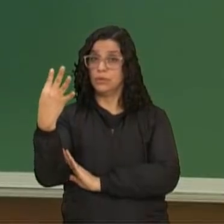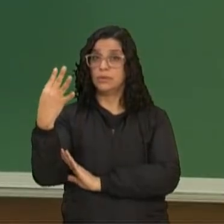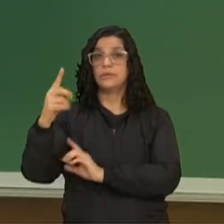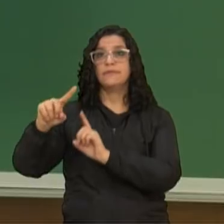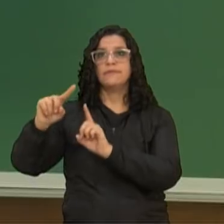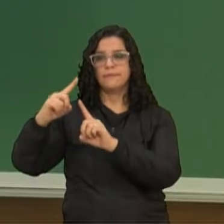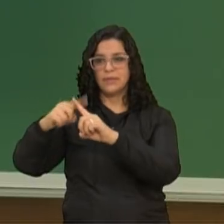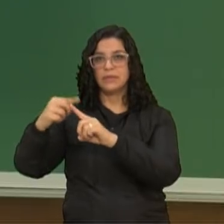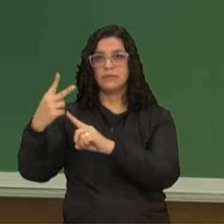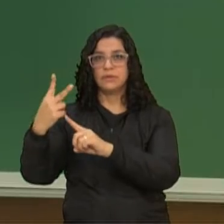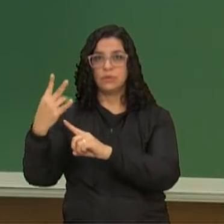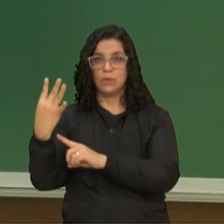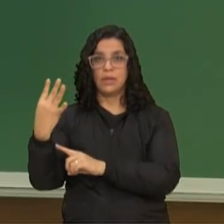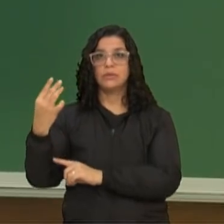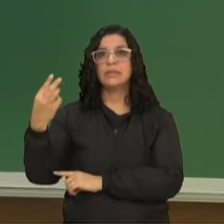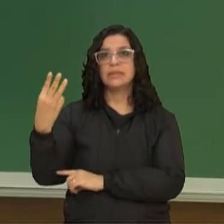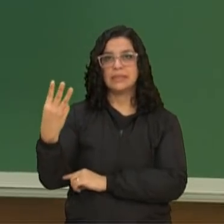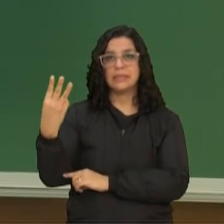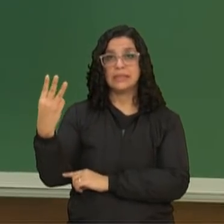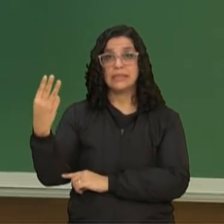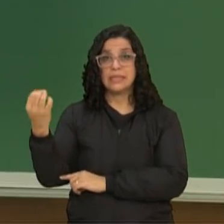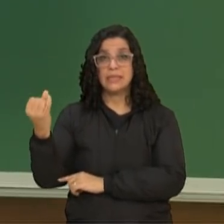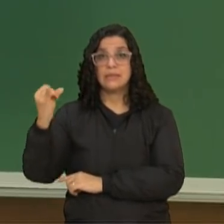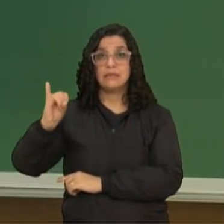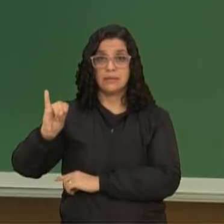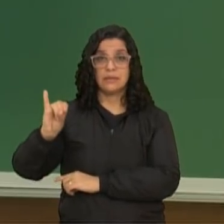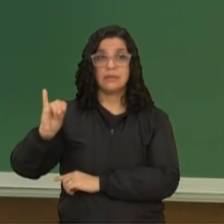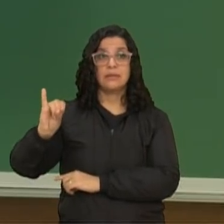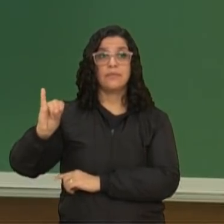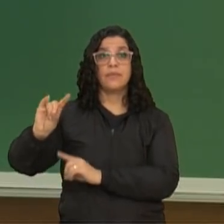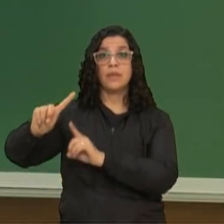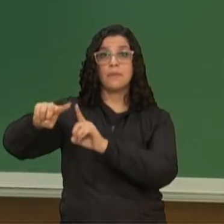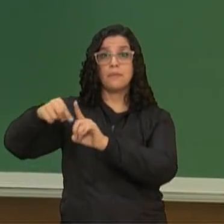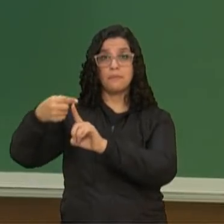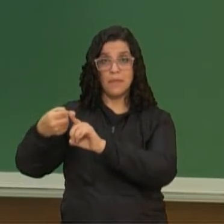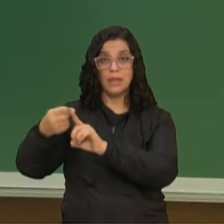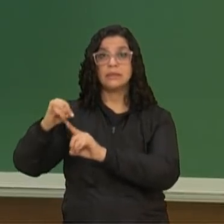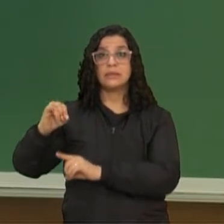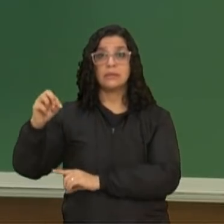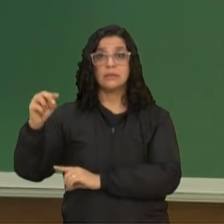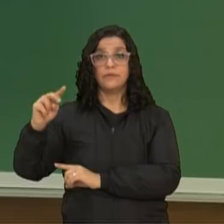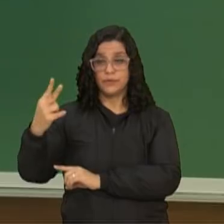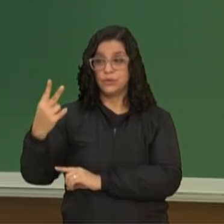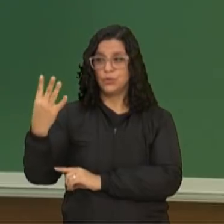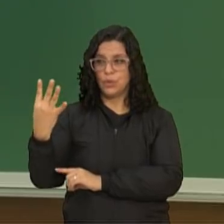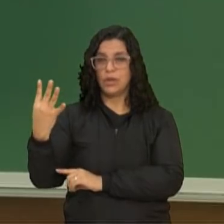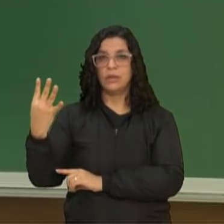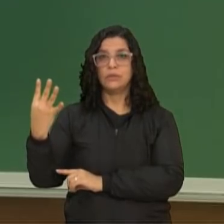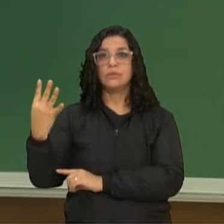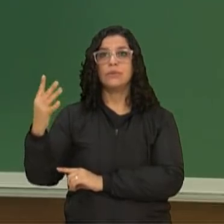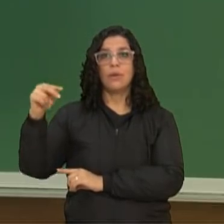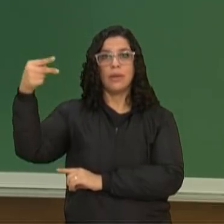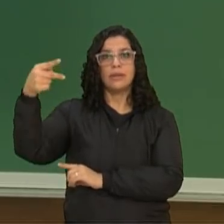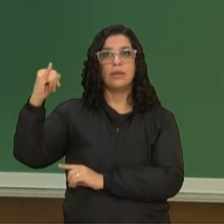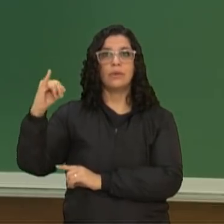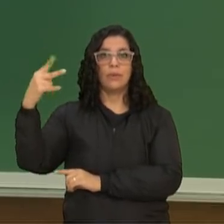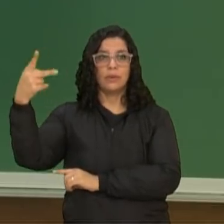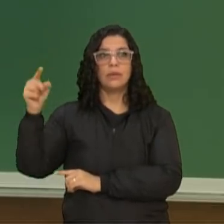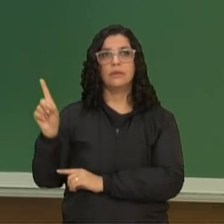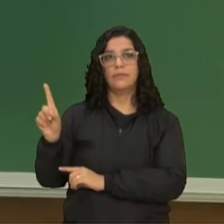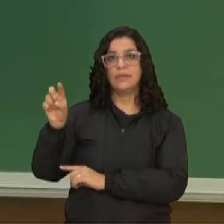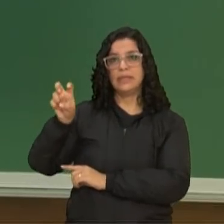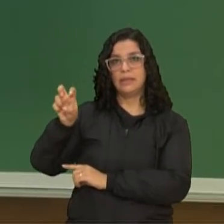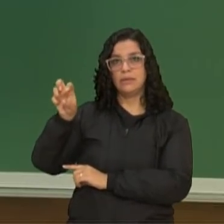vezes 24, 336i. Mais o quadrado segundo, 24 ao quadrado, 576, i